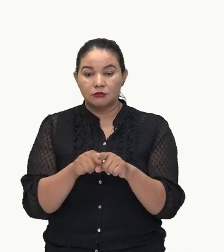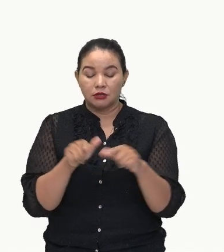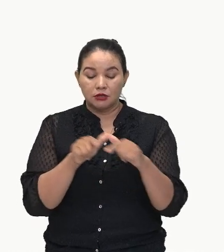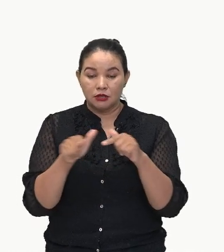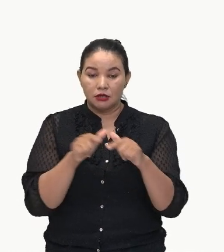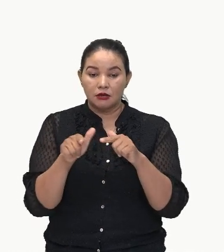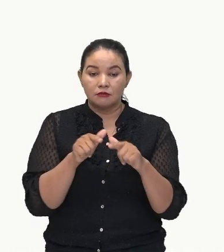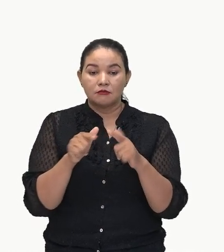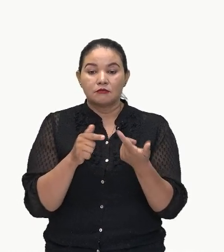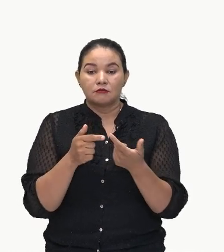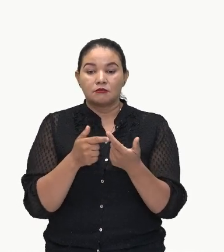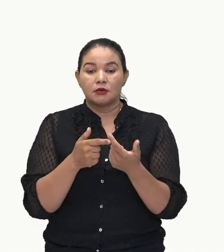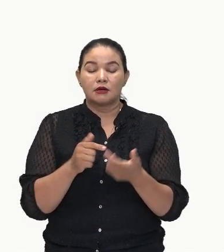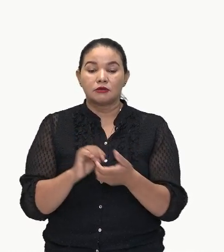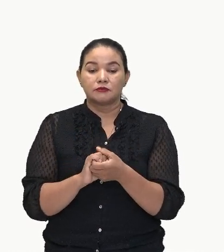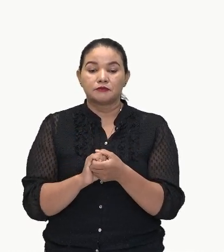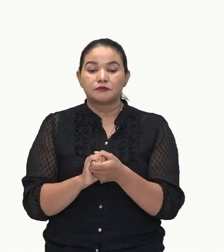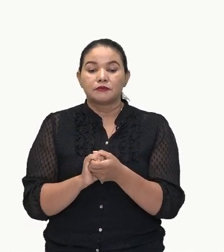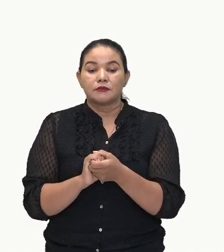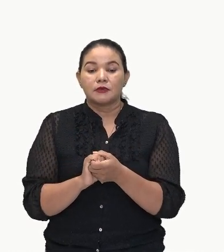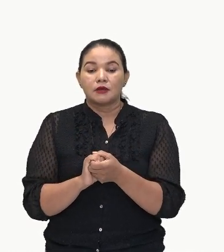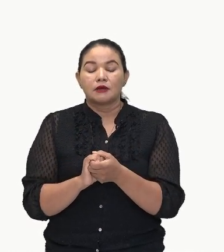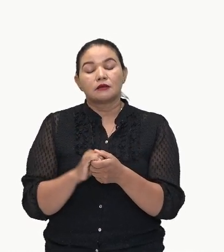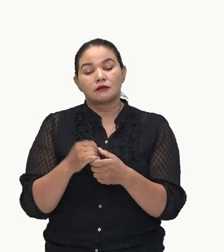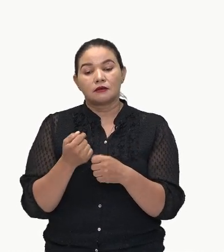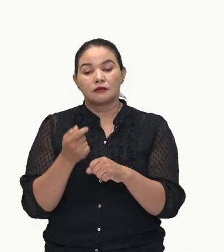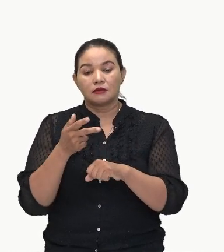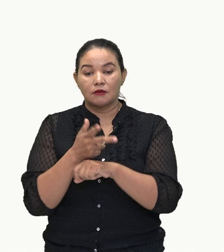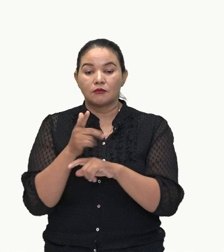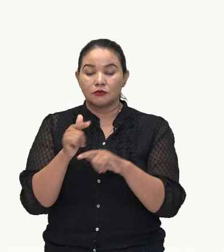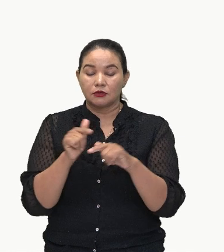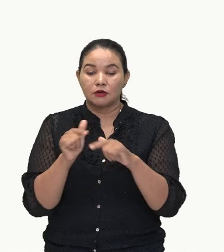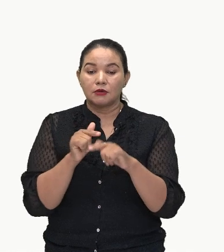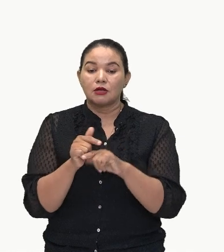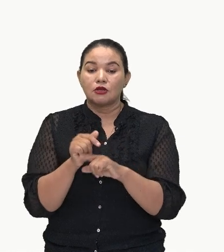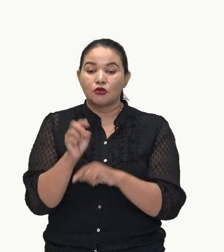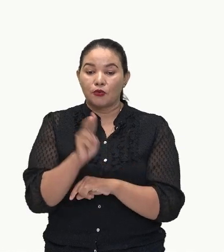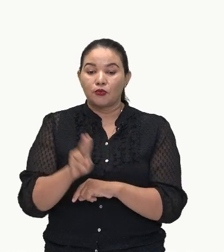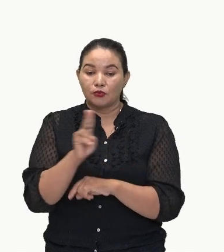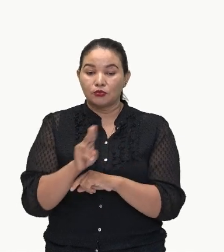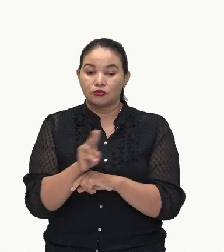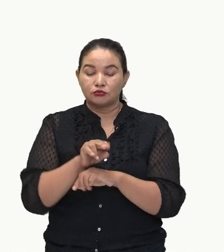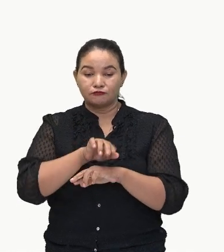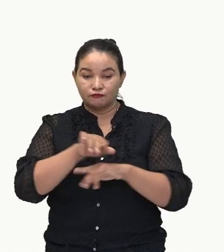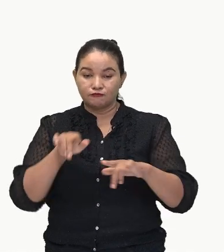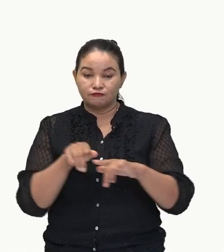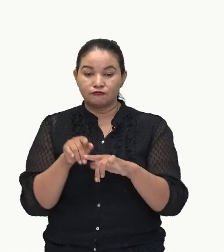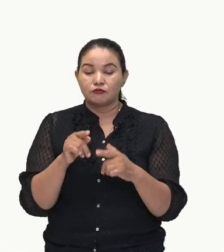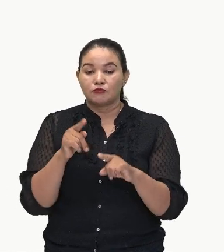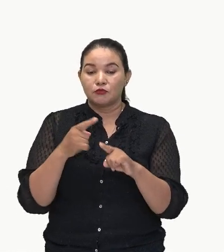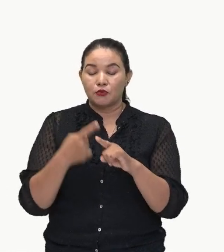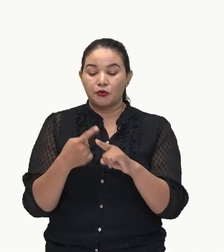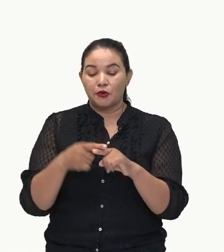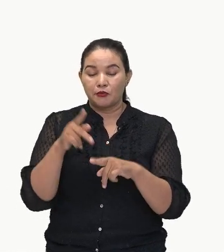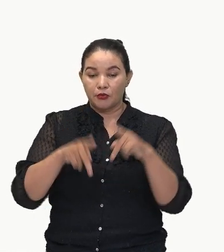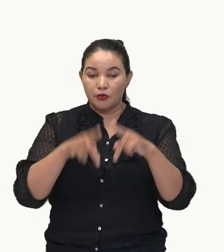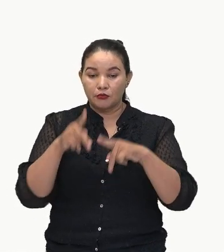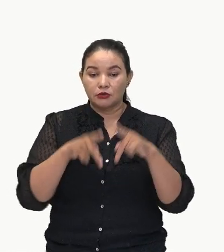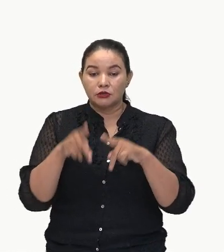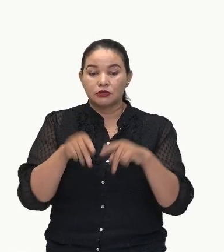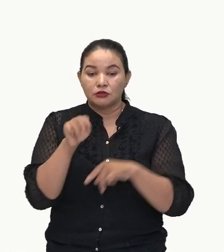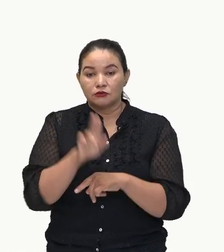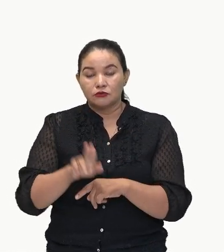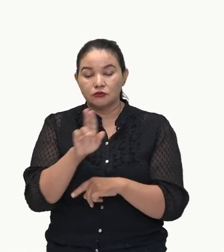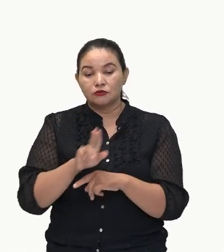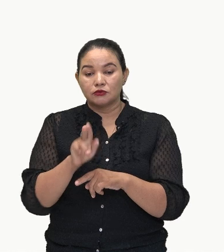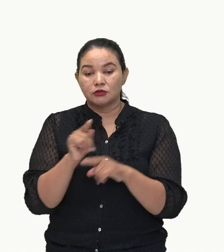pouco especializados e também é um grande mercado consumidor, porque ali a sua população está tendo um aumento